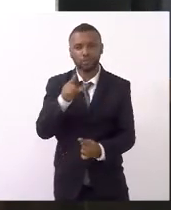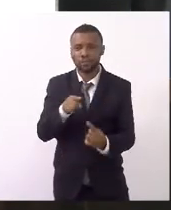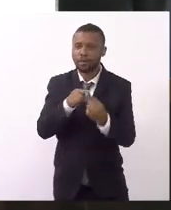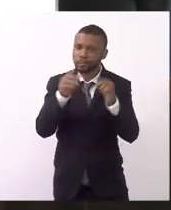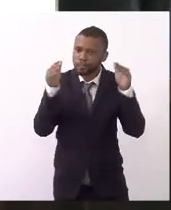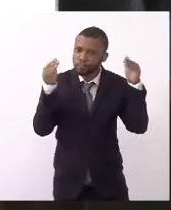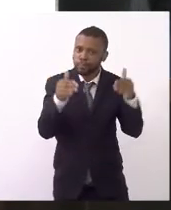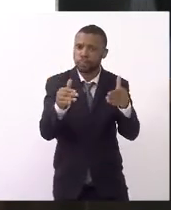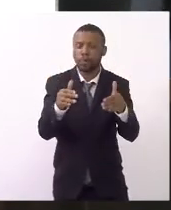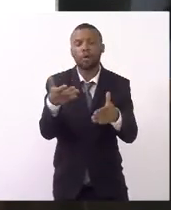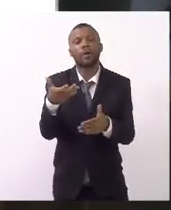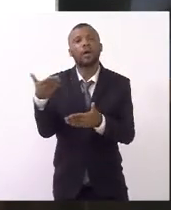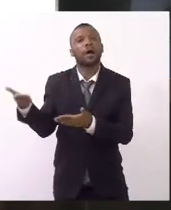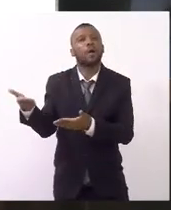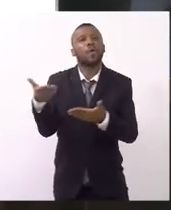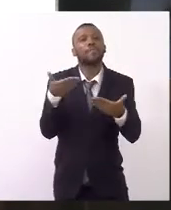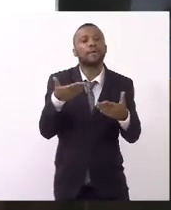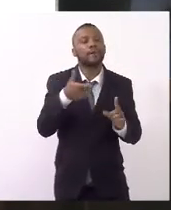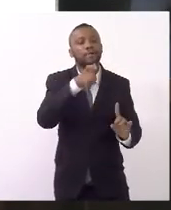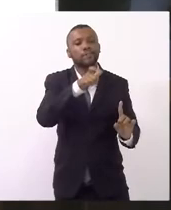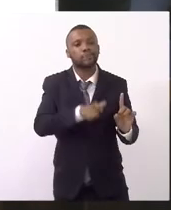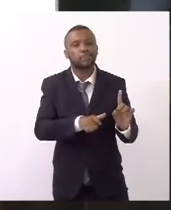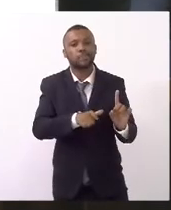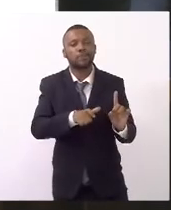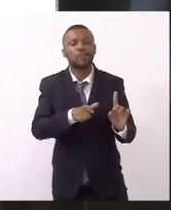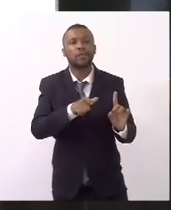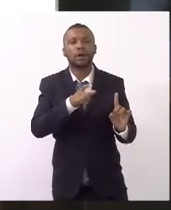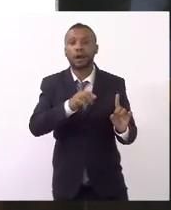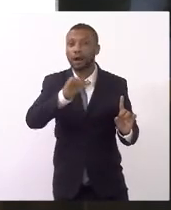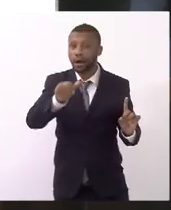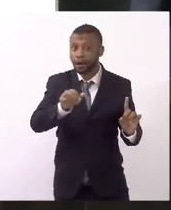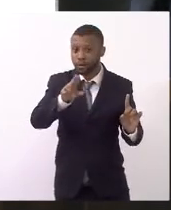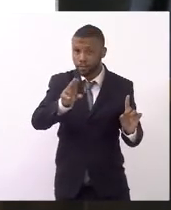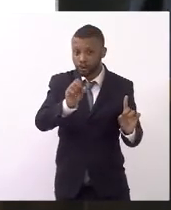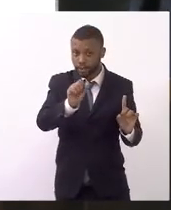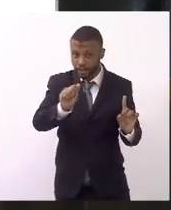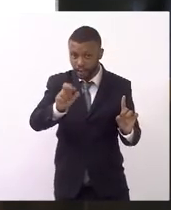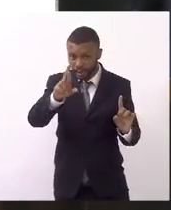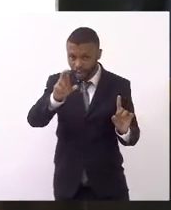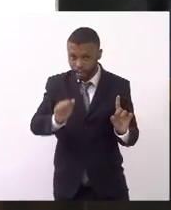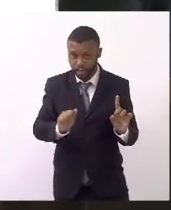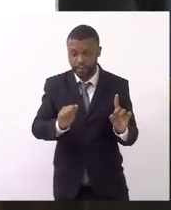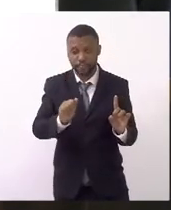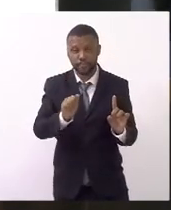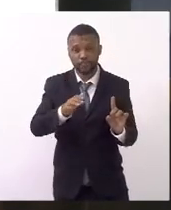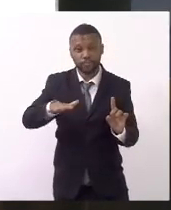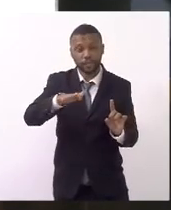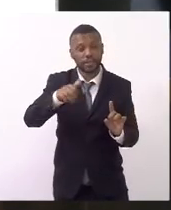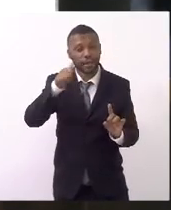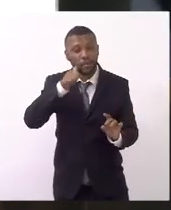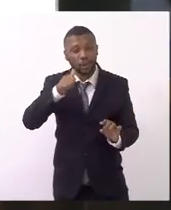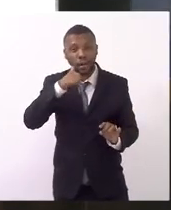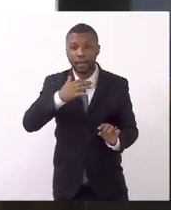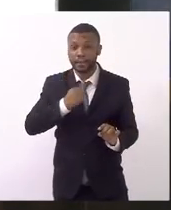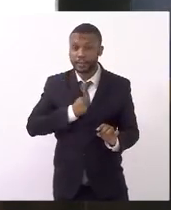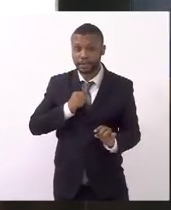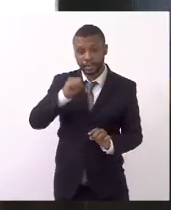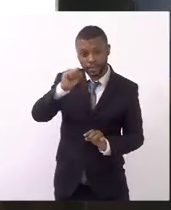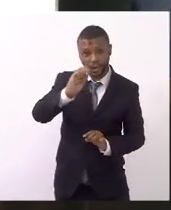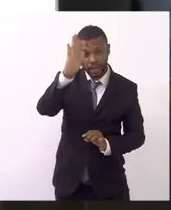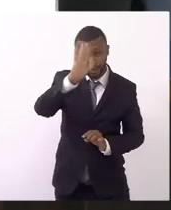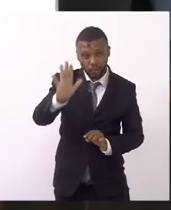gostaria de convidar a ialaxé Jussara da mulheres de Axé do Brasil